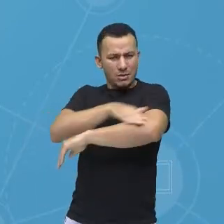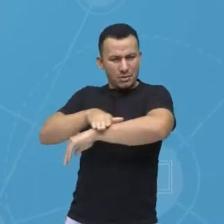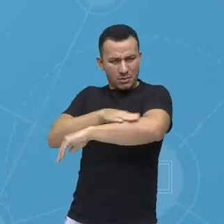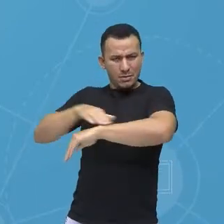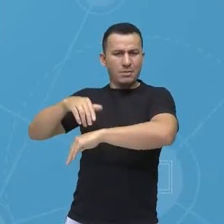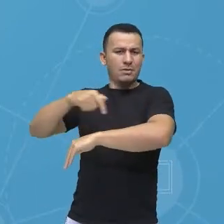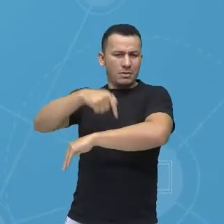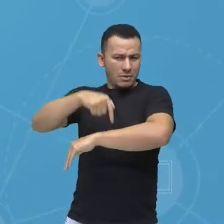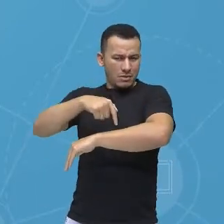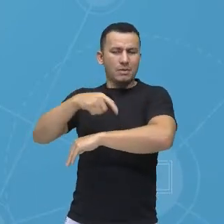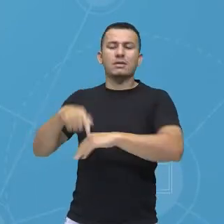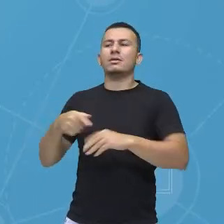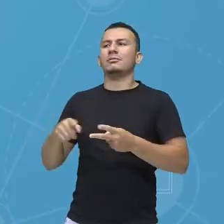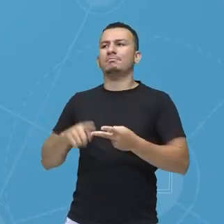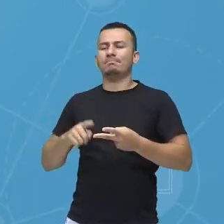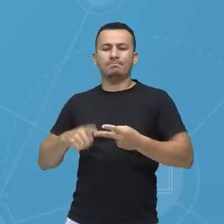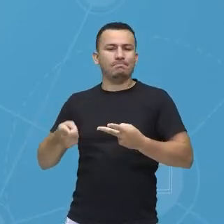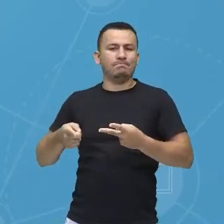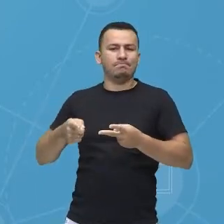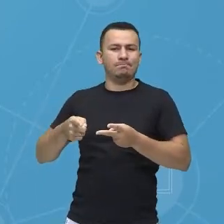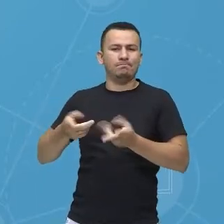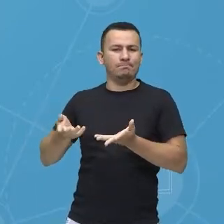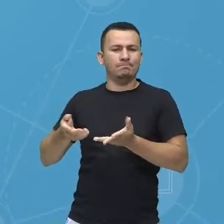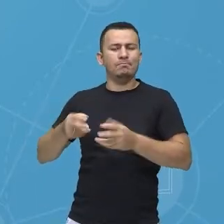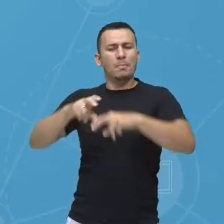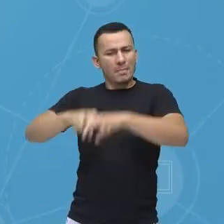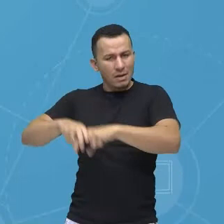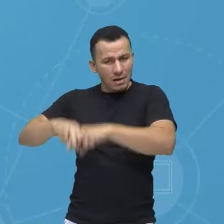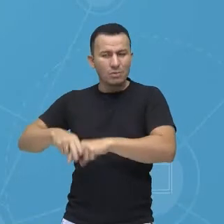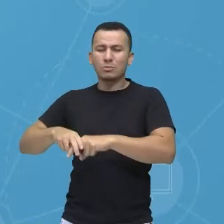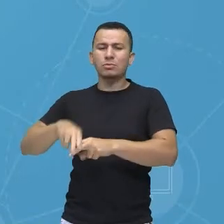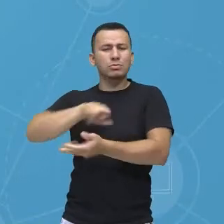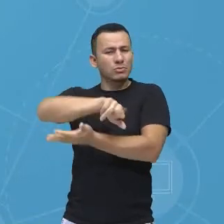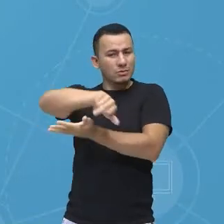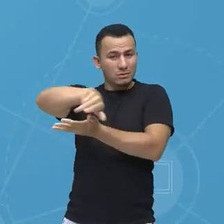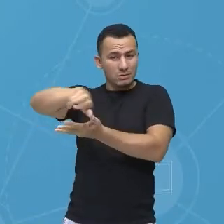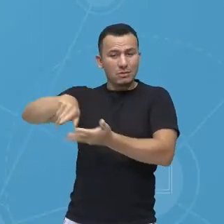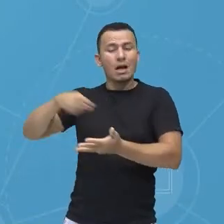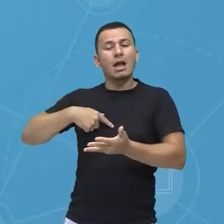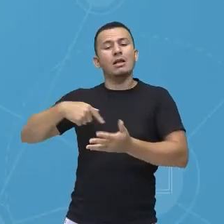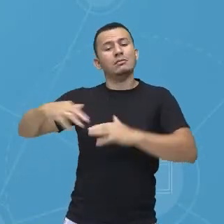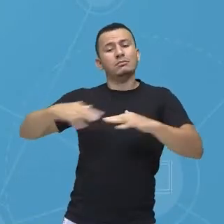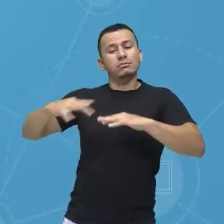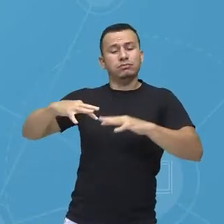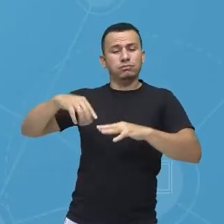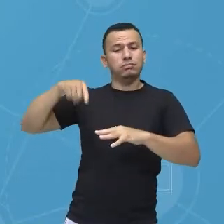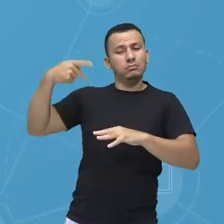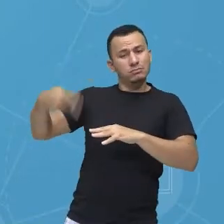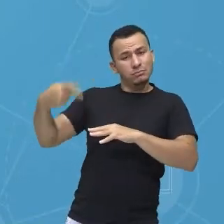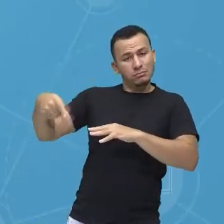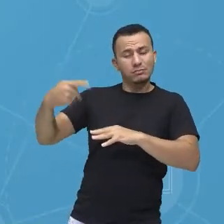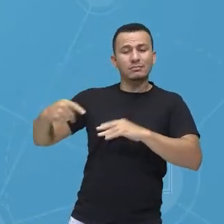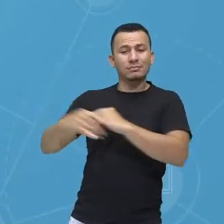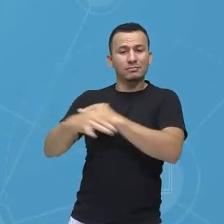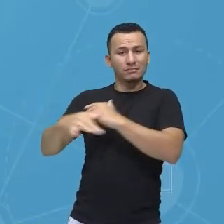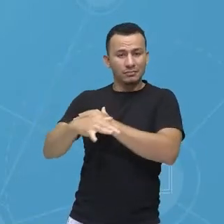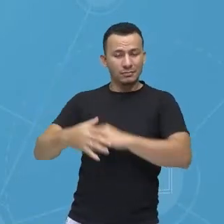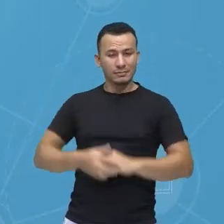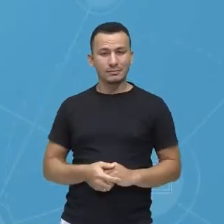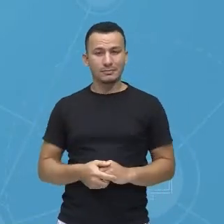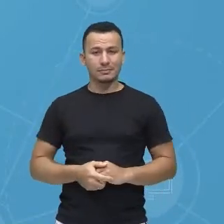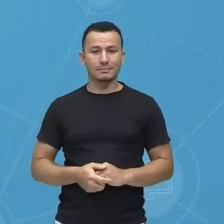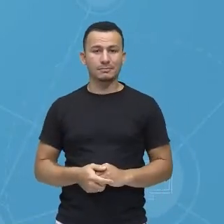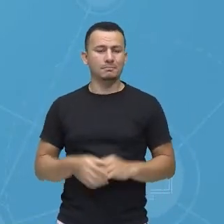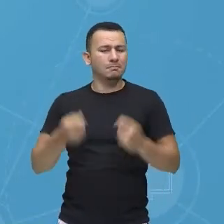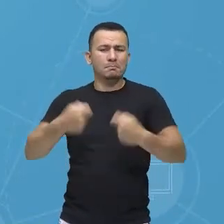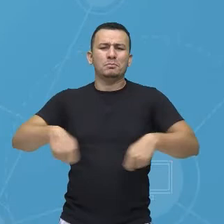o corredor, utiliza os bancos, e assim ele vai fazendo as manobras dele no que tem naquele ambiente, né?